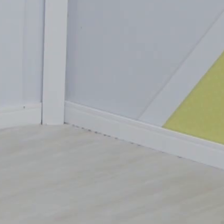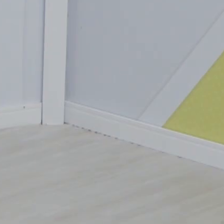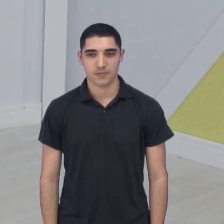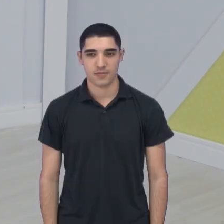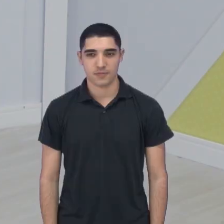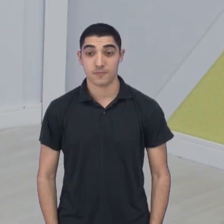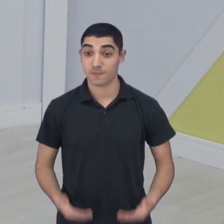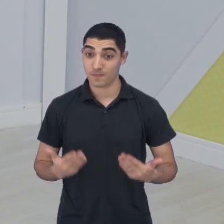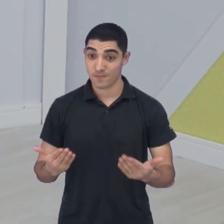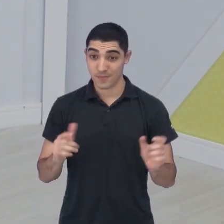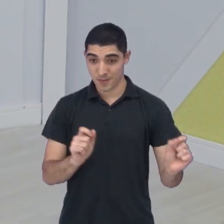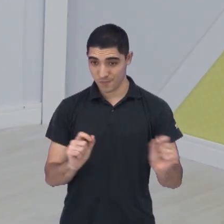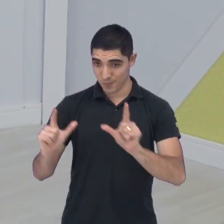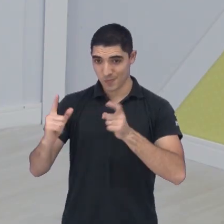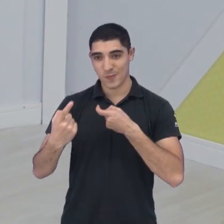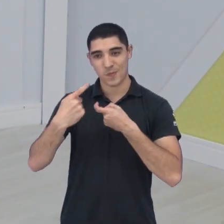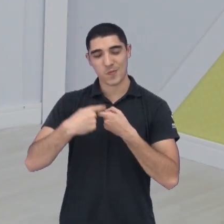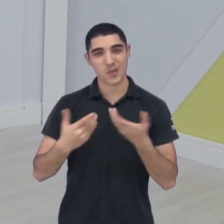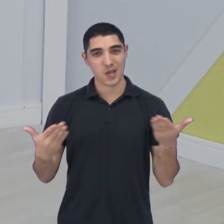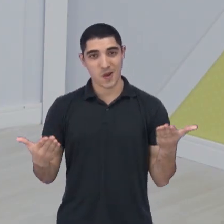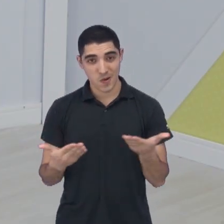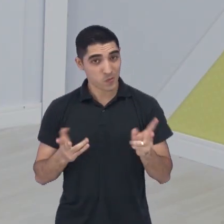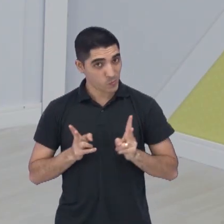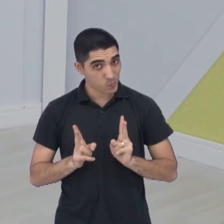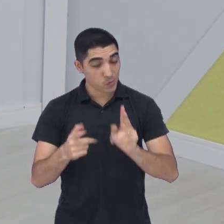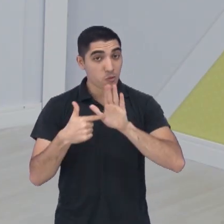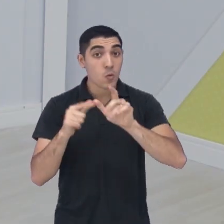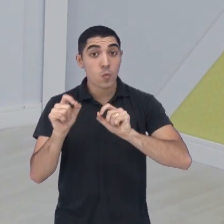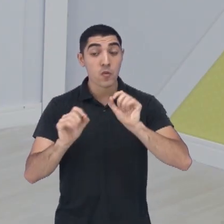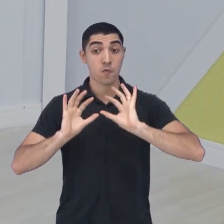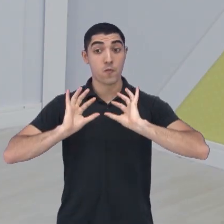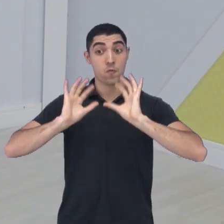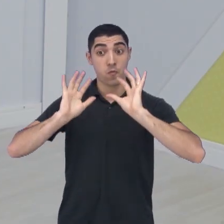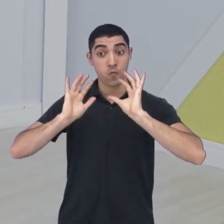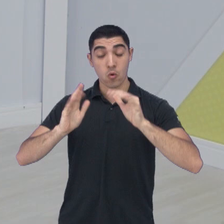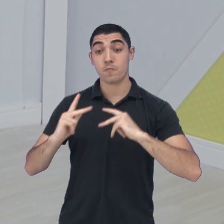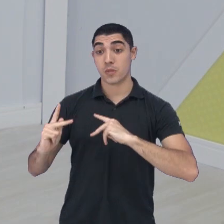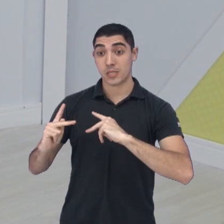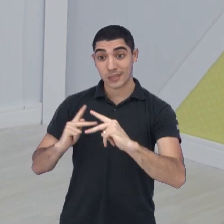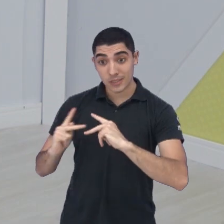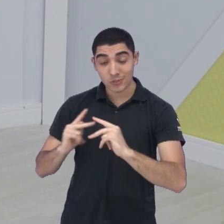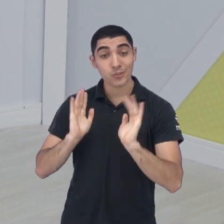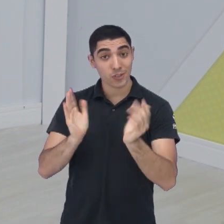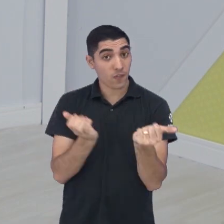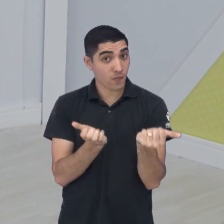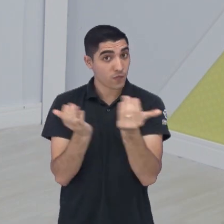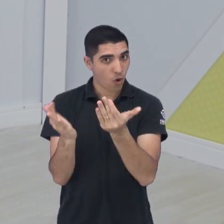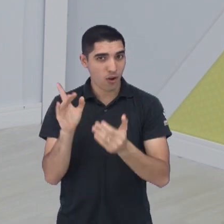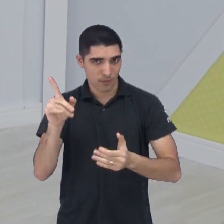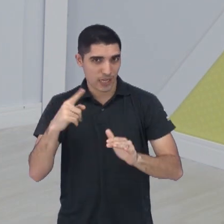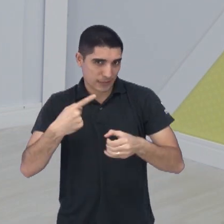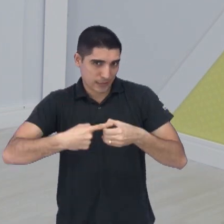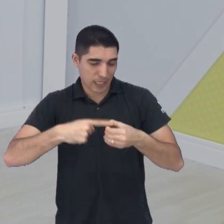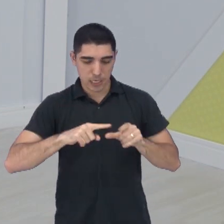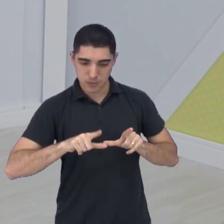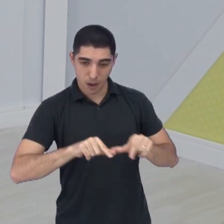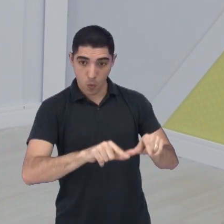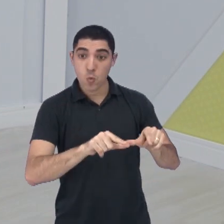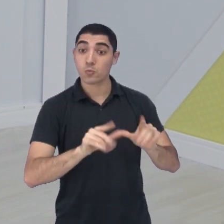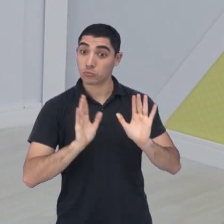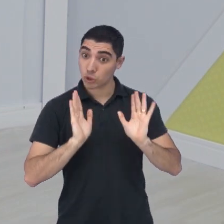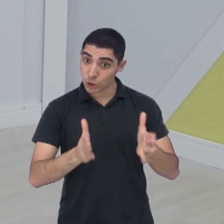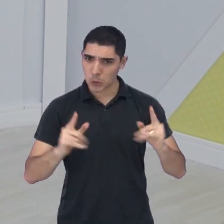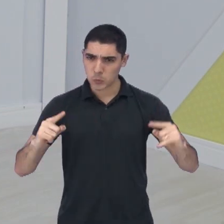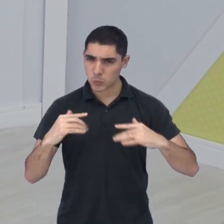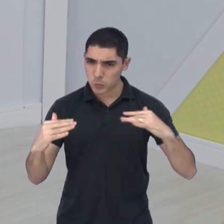Muito bem, estamos de volta com a Hora do Esporte para falar de vôlei. O time do São José foi até Bauru no último sábado para enfrentar o